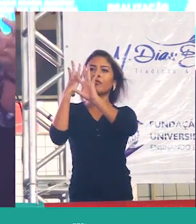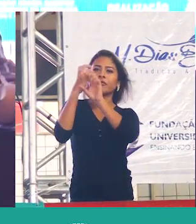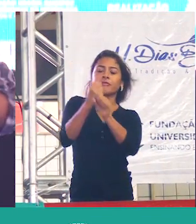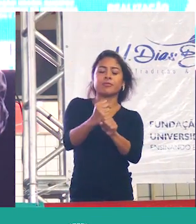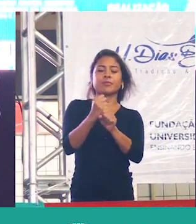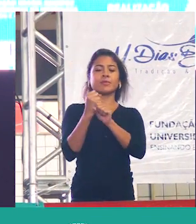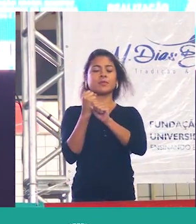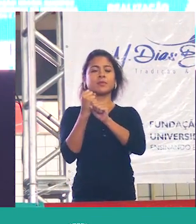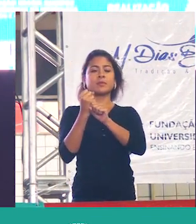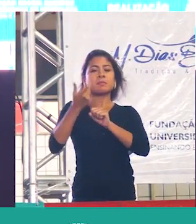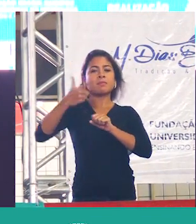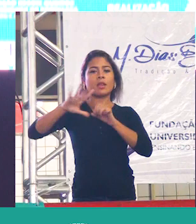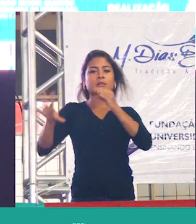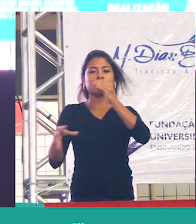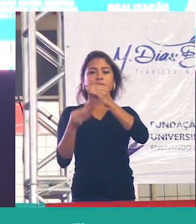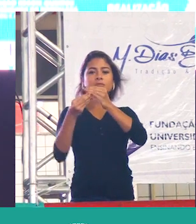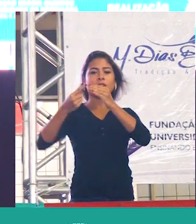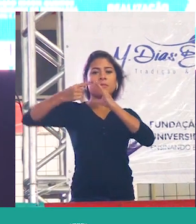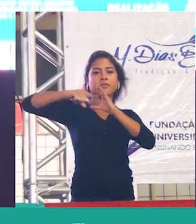aprofundar, corrigir,